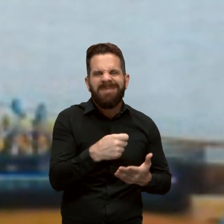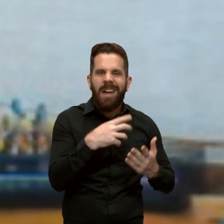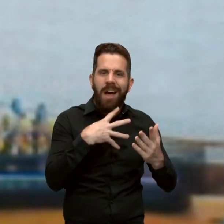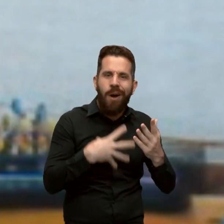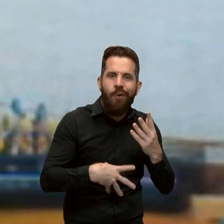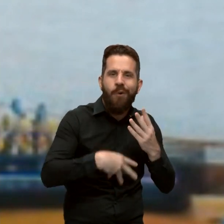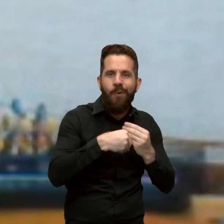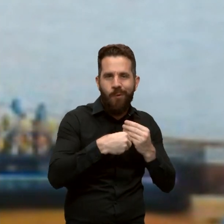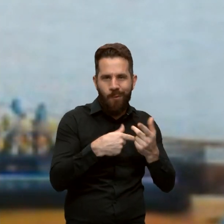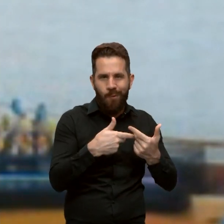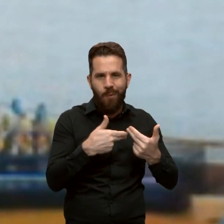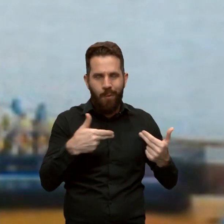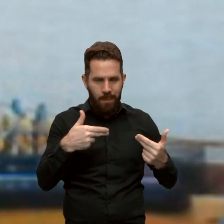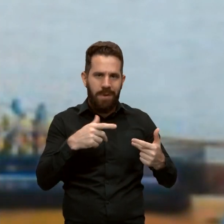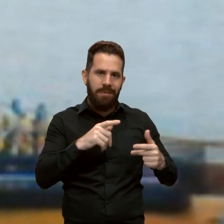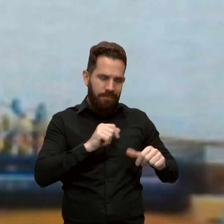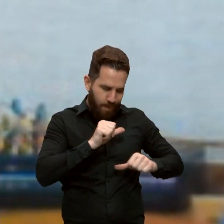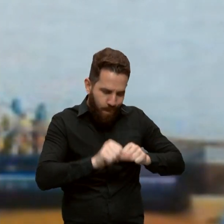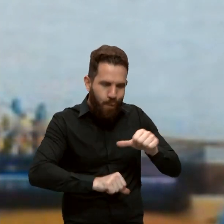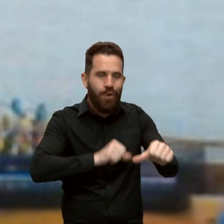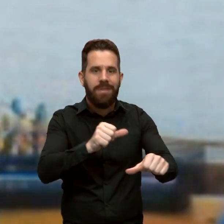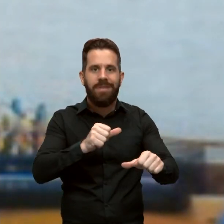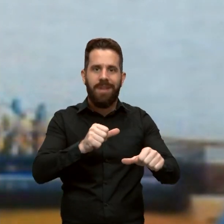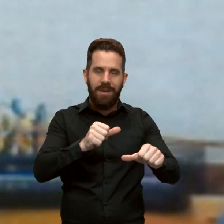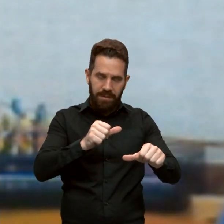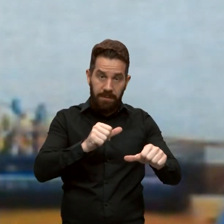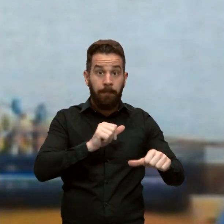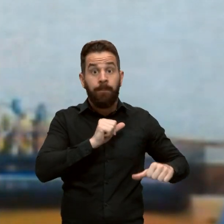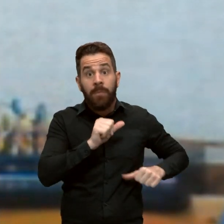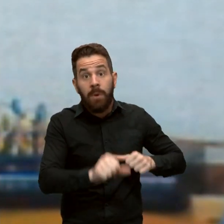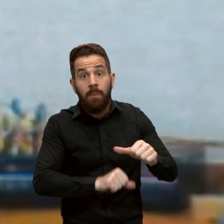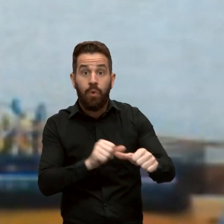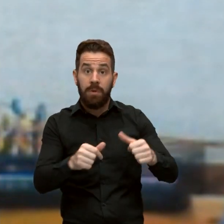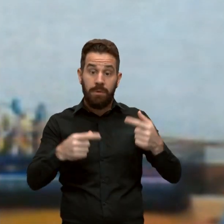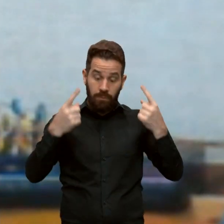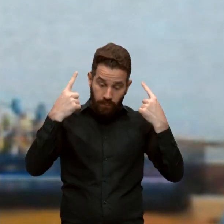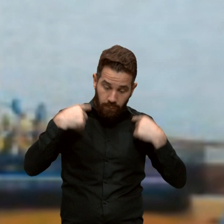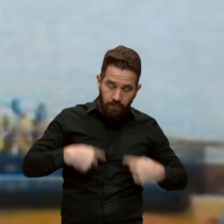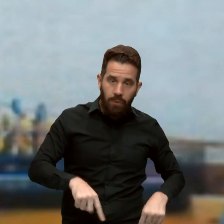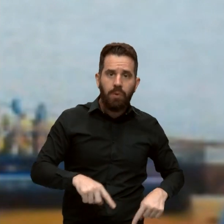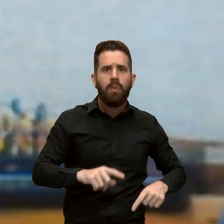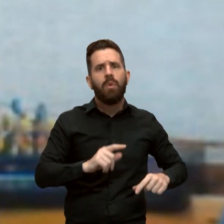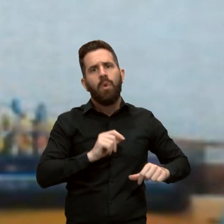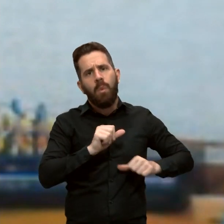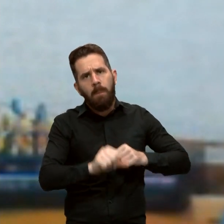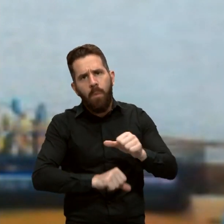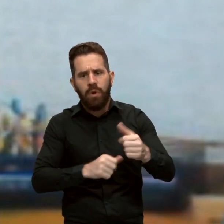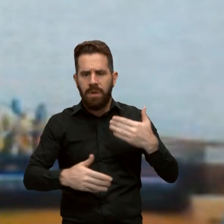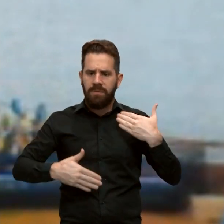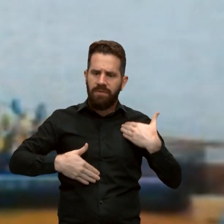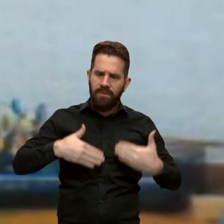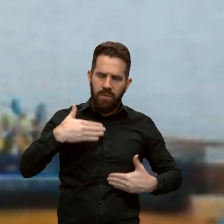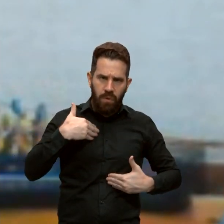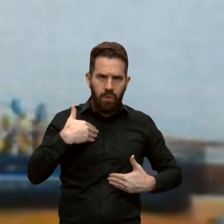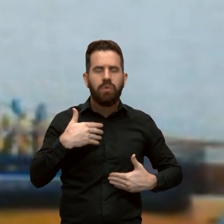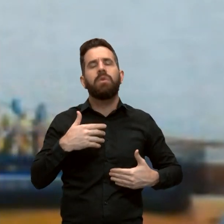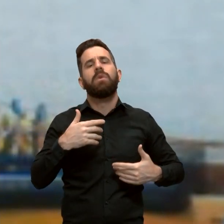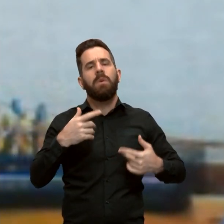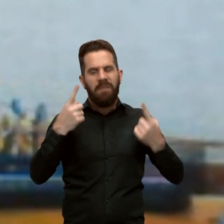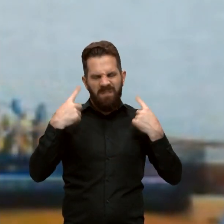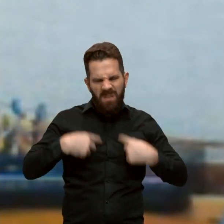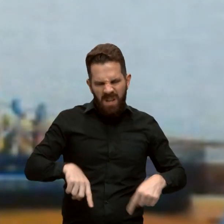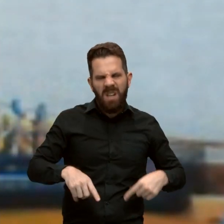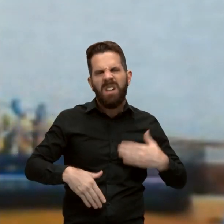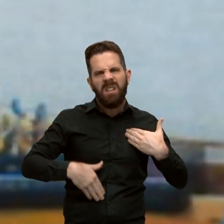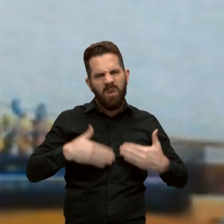seja, algumas mudanças, não é? Mudanças biológicas, mudanças físicas, aliás, mudanças biológicas,